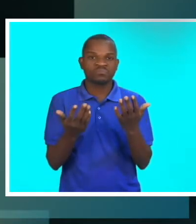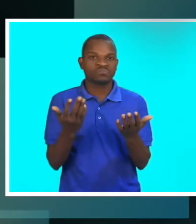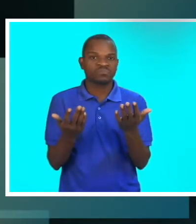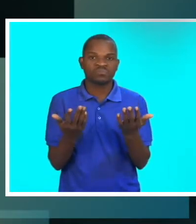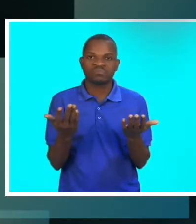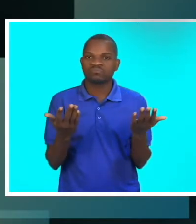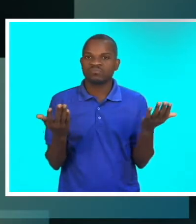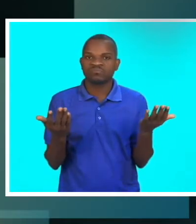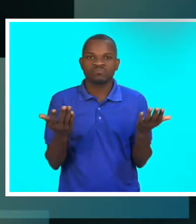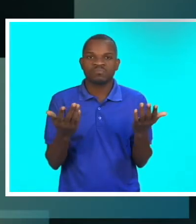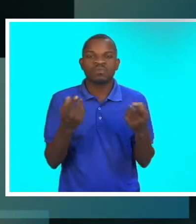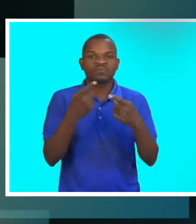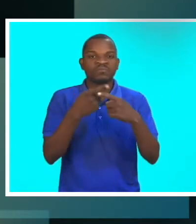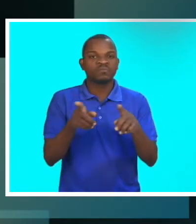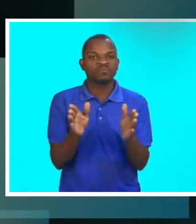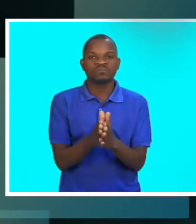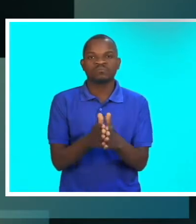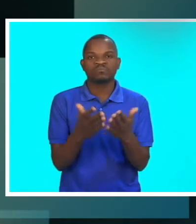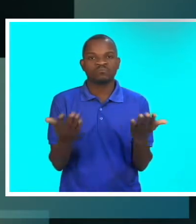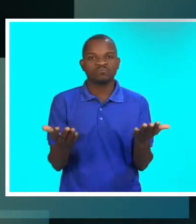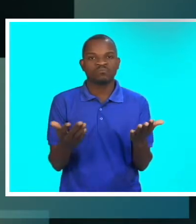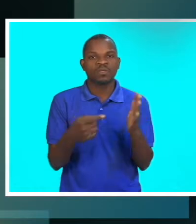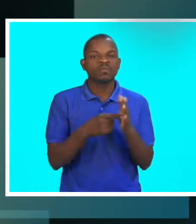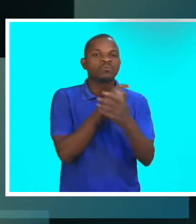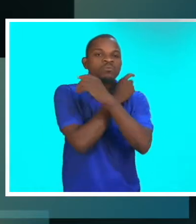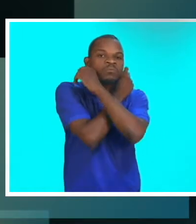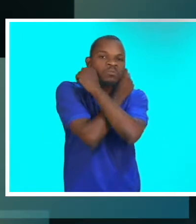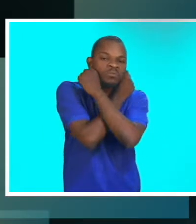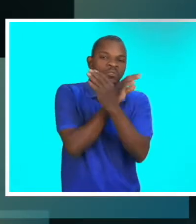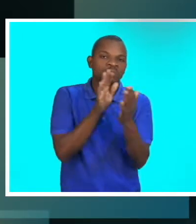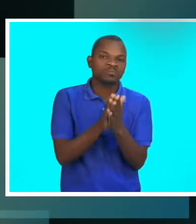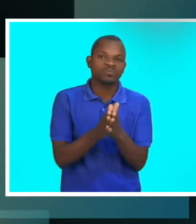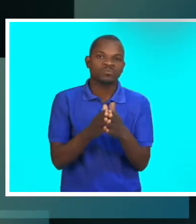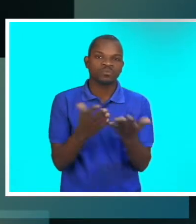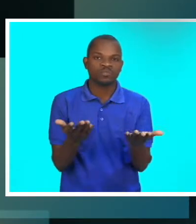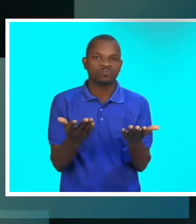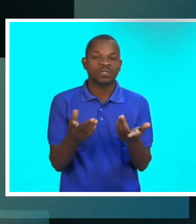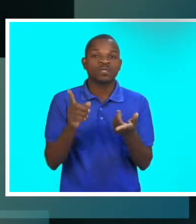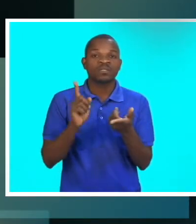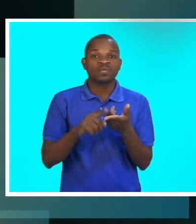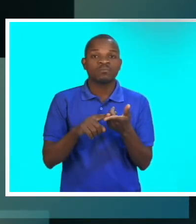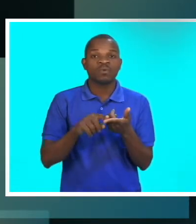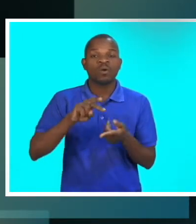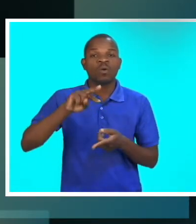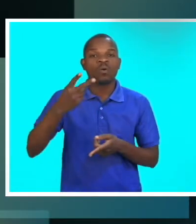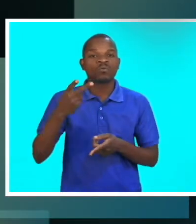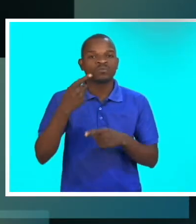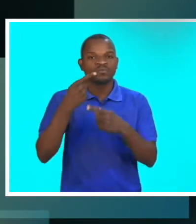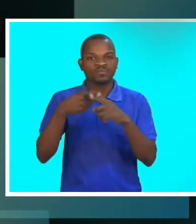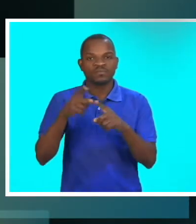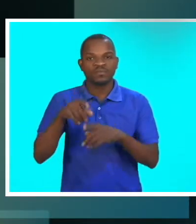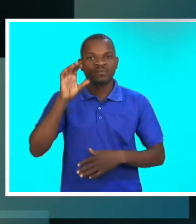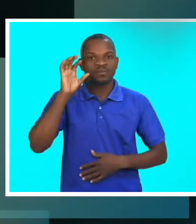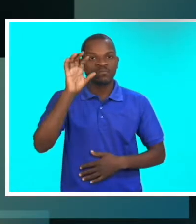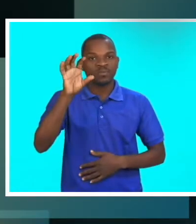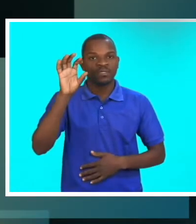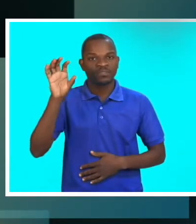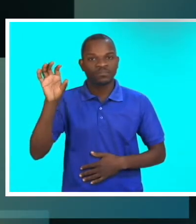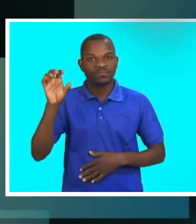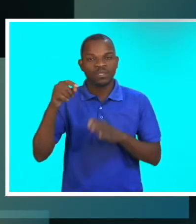implementação nem monta num hoje ao japão país que a opção seja